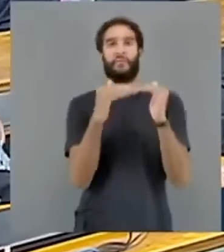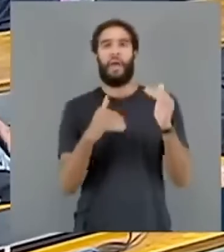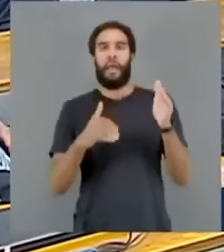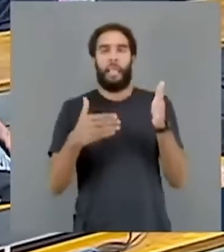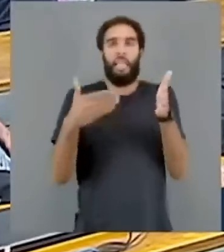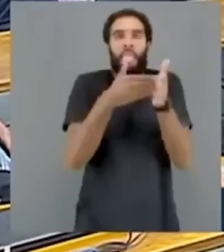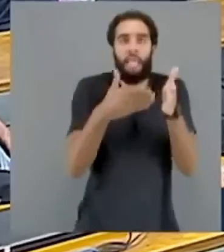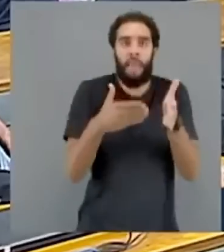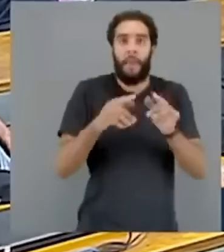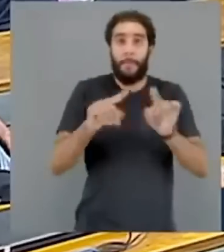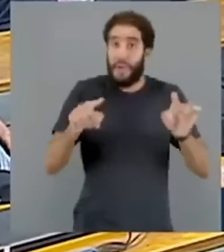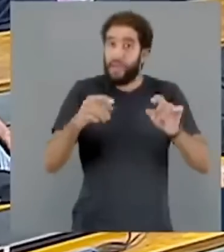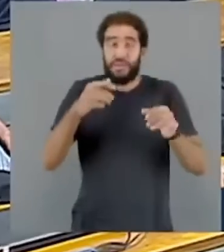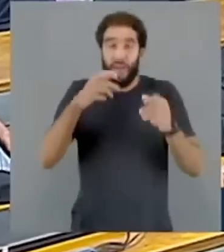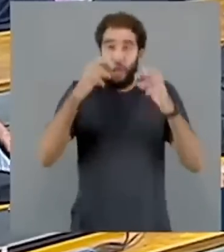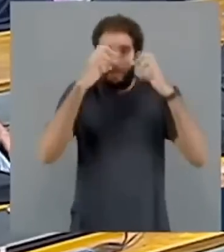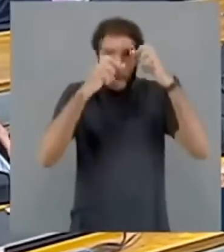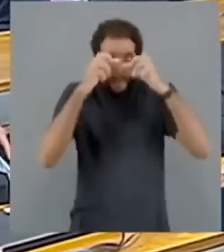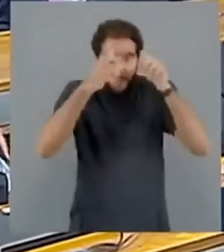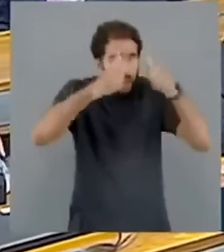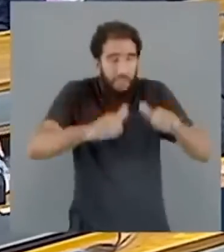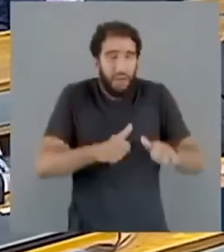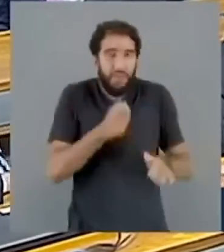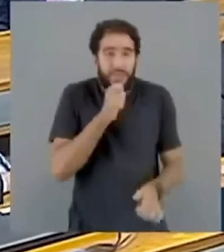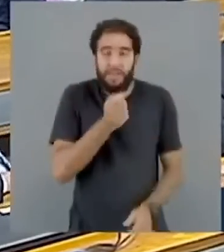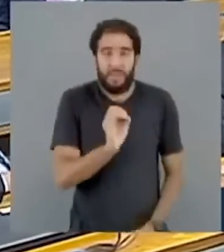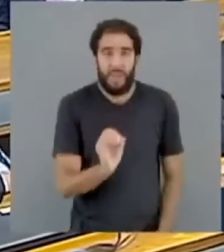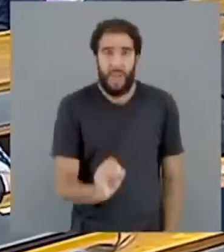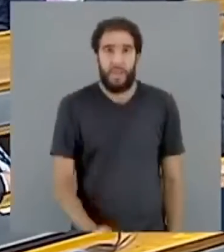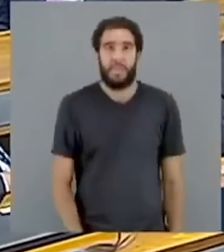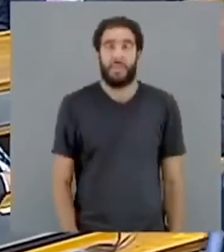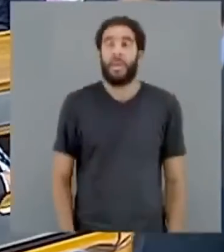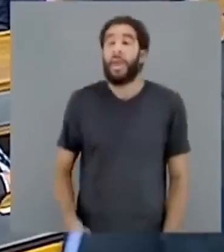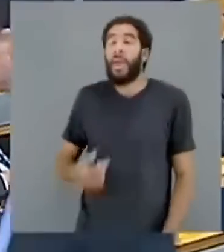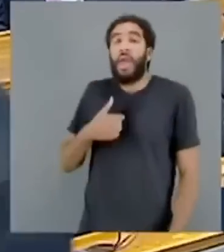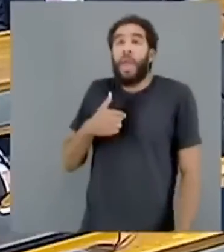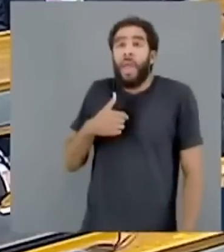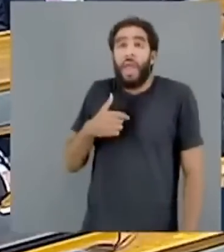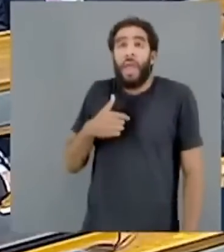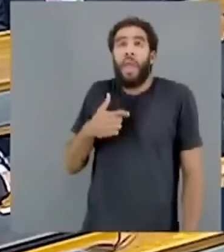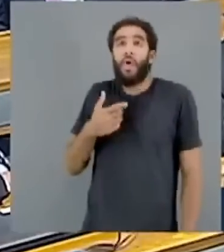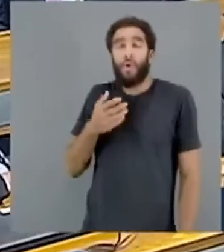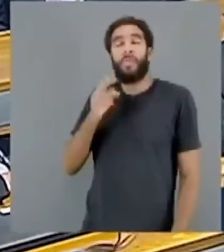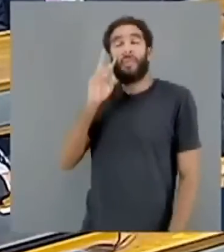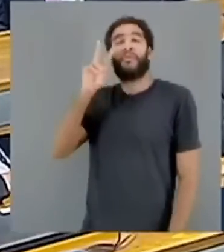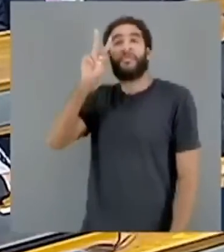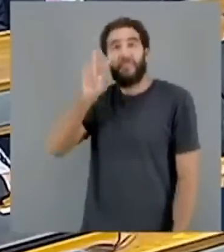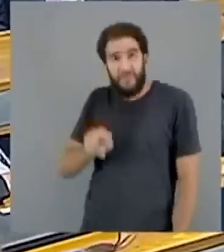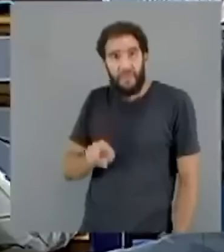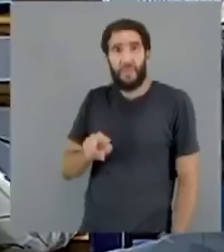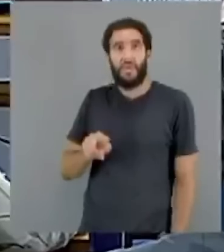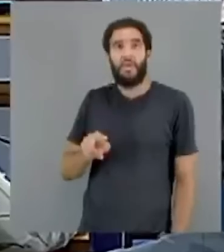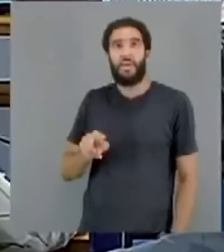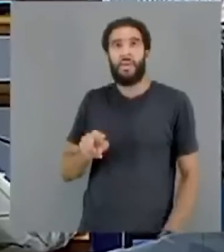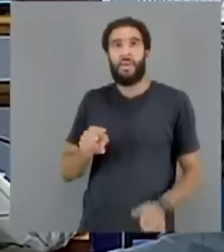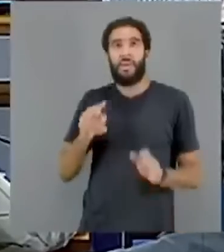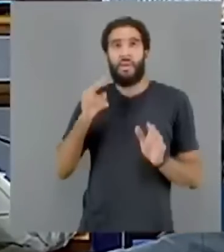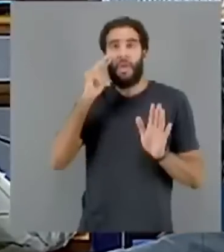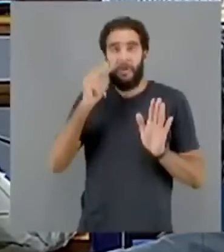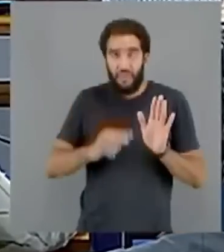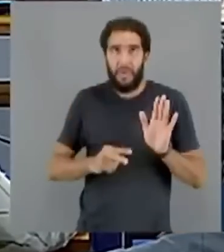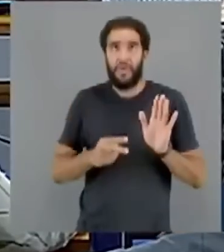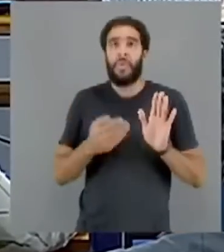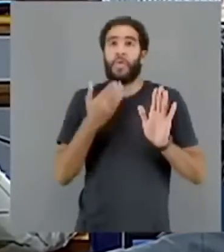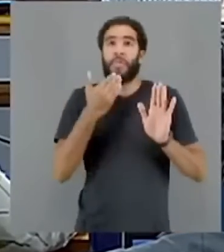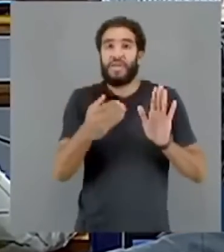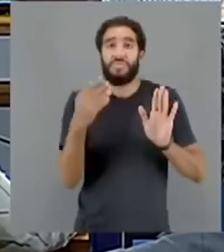que a análise é do presidente do Senado? Eu estou dizendo, deputado, que eu não estou conhecendo da vossa questão de ordem. Que indeferiu. Eu não estou conhecendo